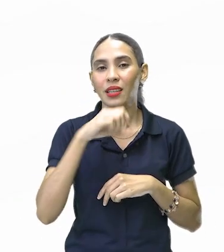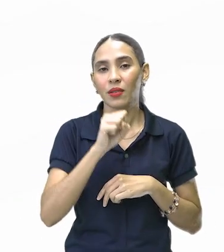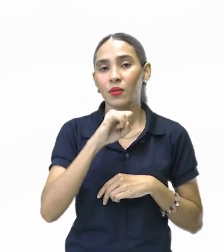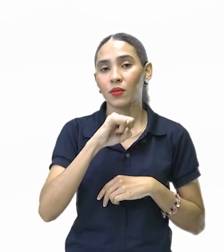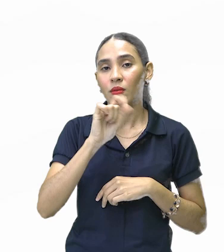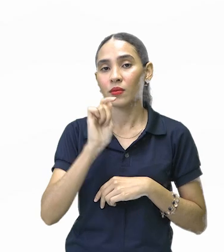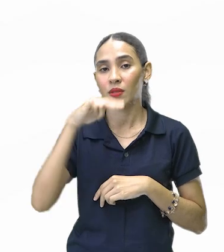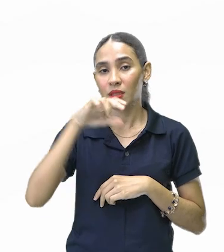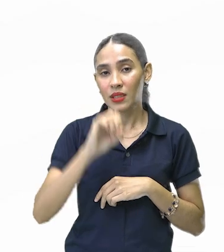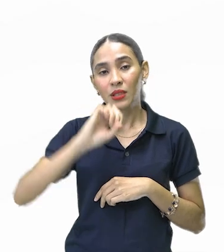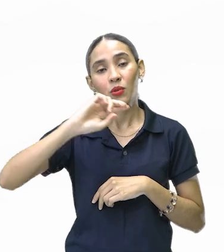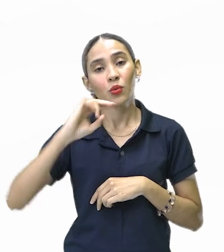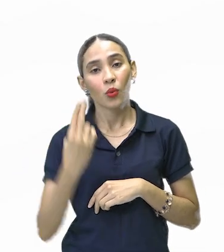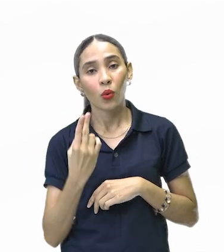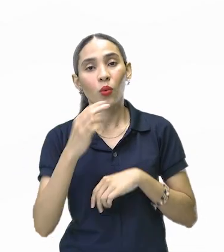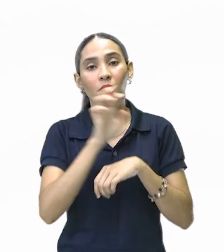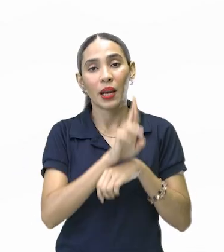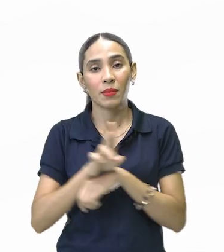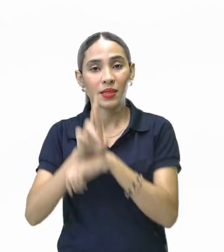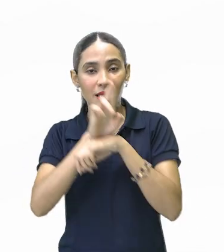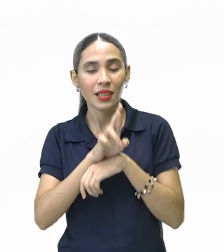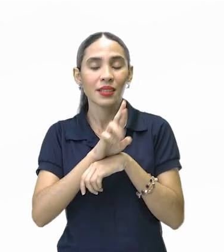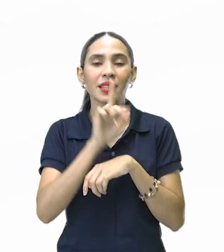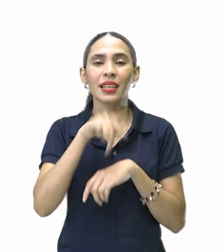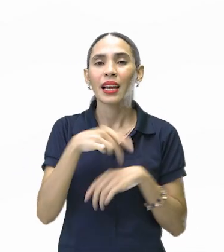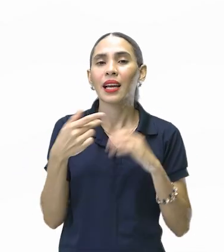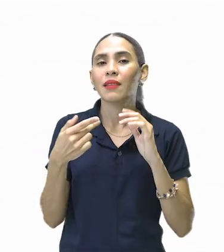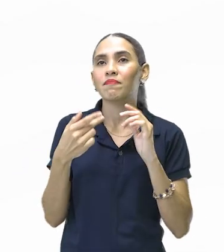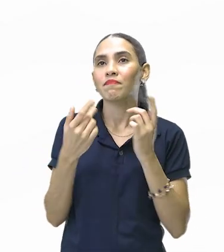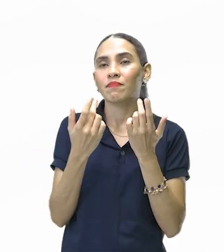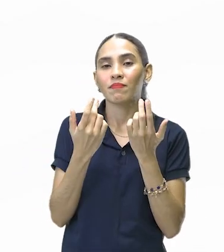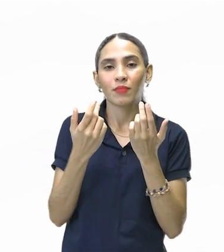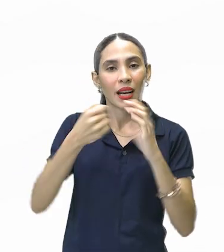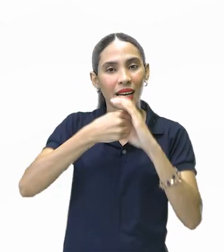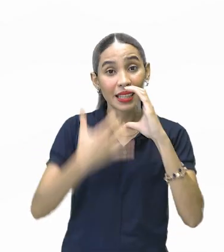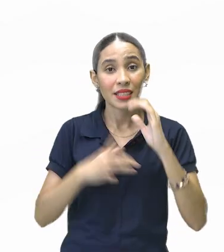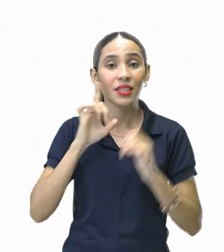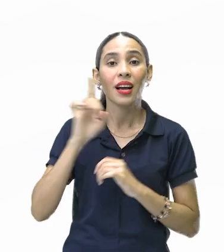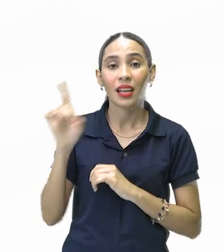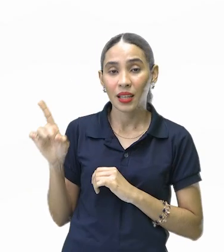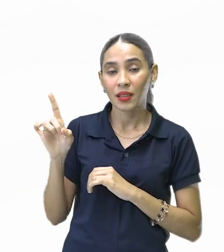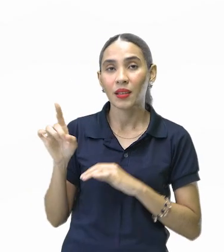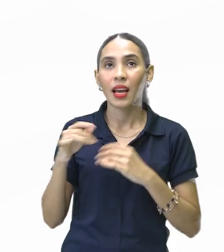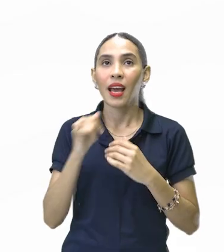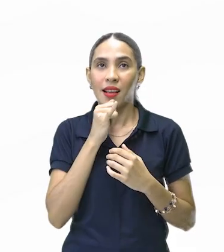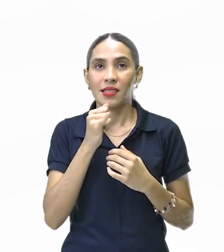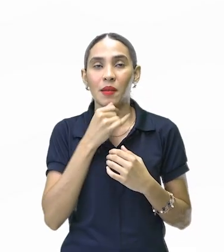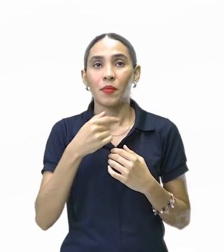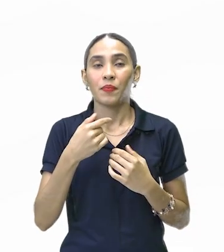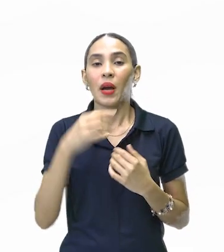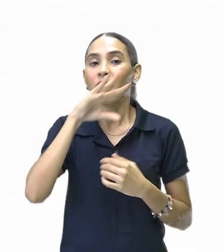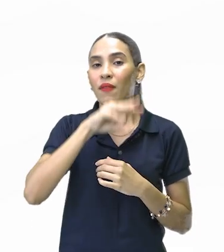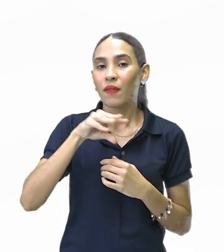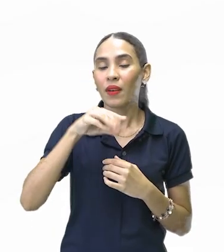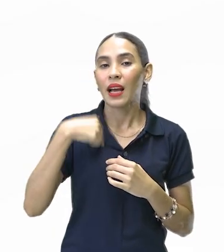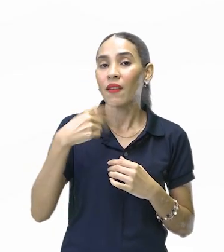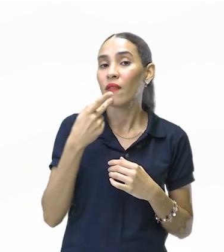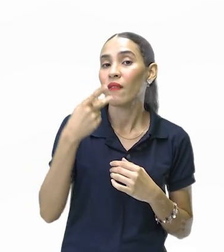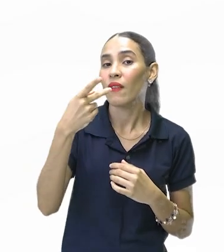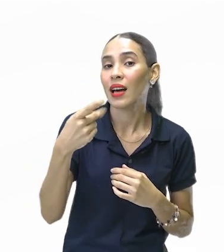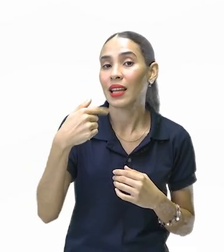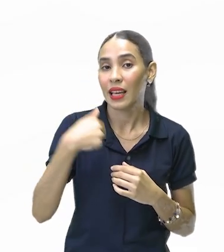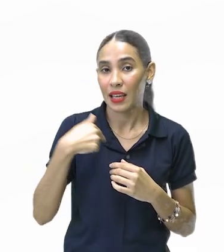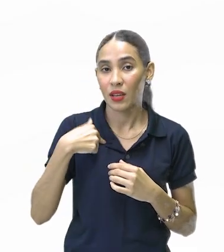ou representamen, que seria exatamente esse aspecto. Olha só, quando a gente fala que eu vou ter